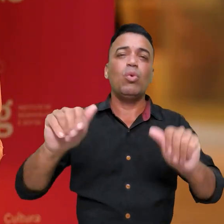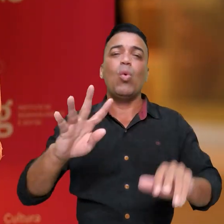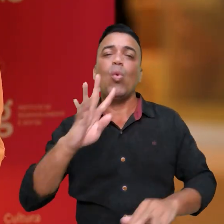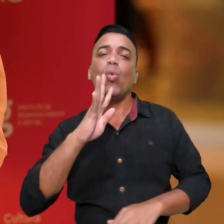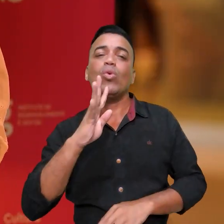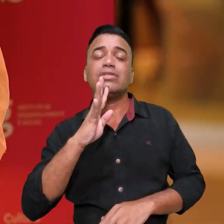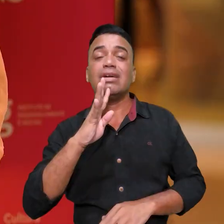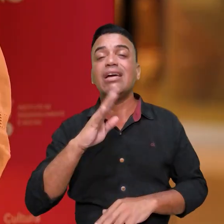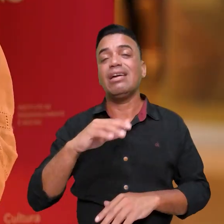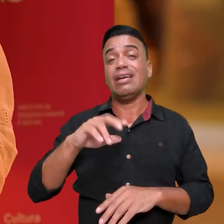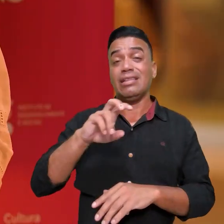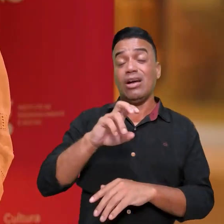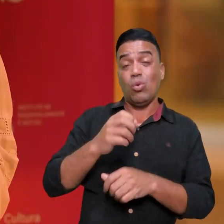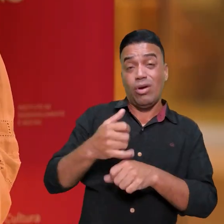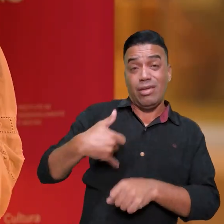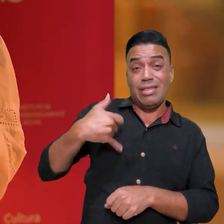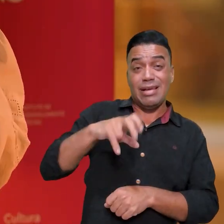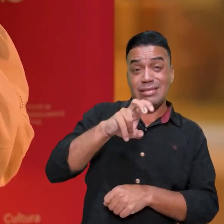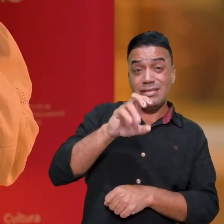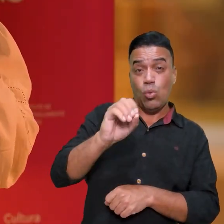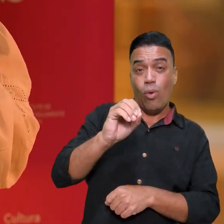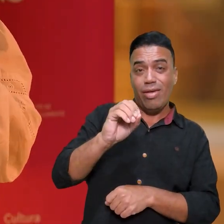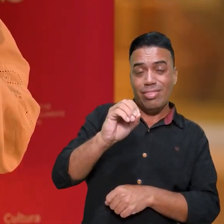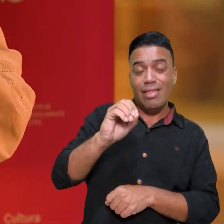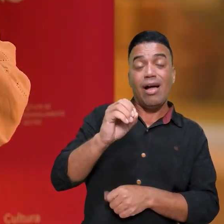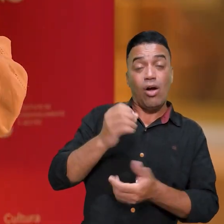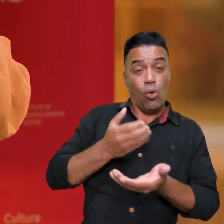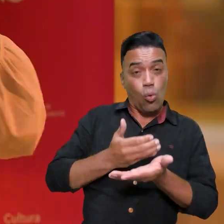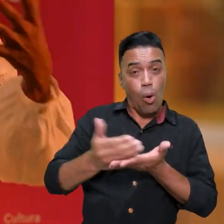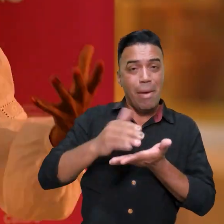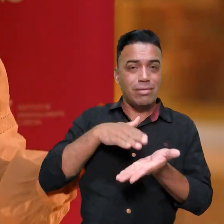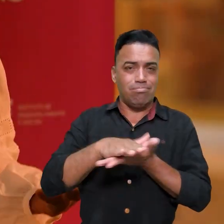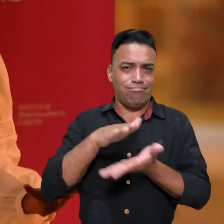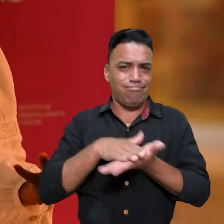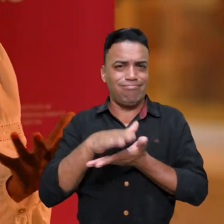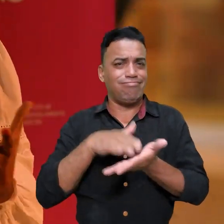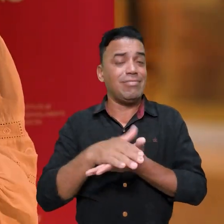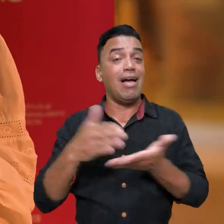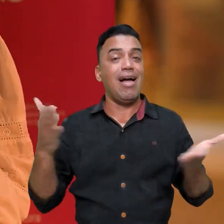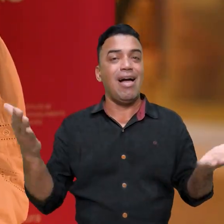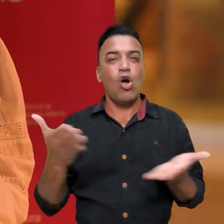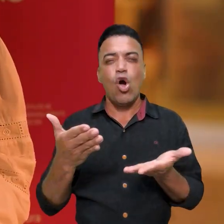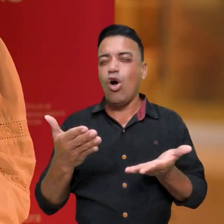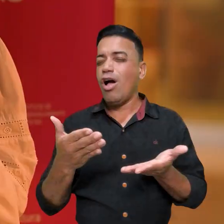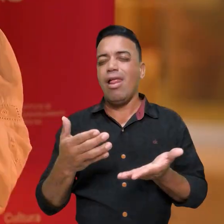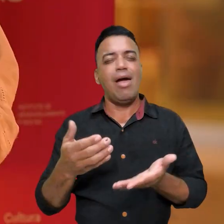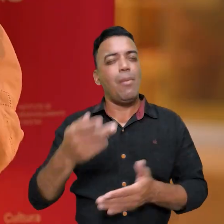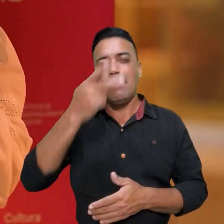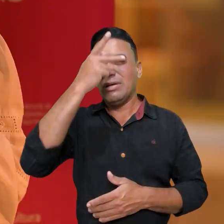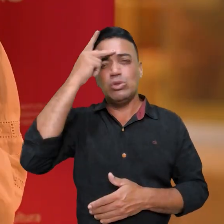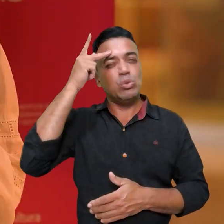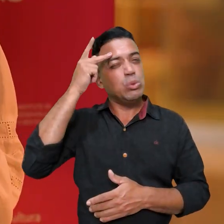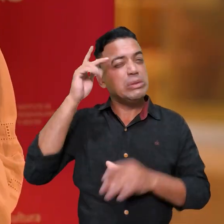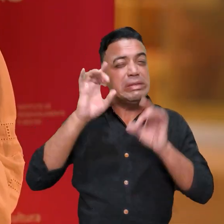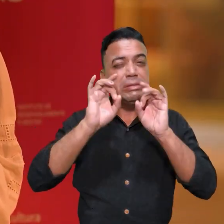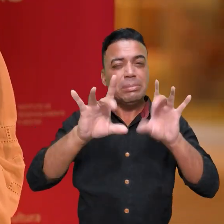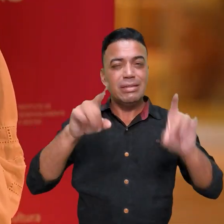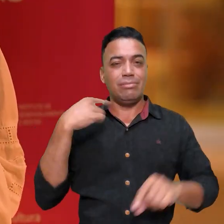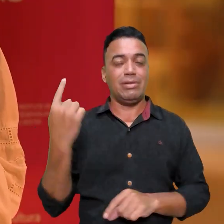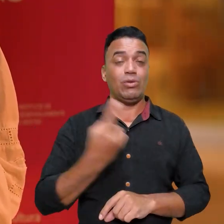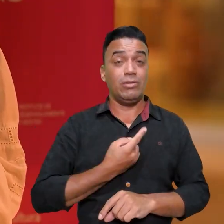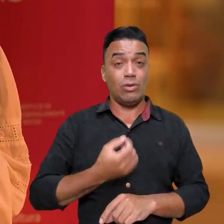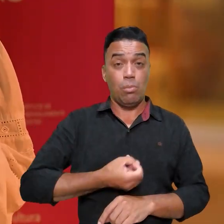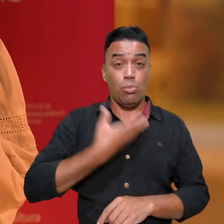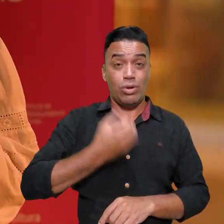e Conceição começa a publicar efetivamente, e agora é esse ícone para nós. Essa poesia tem